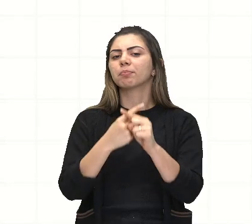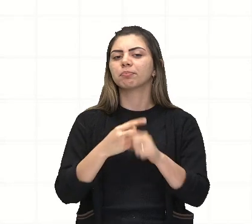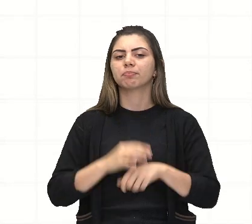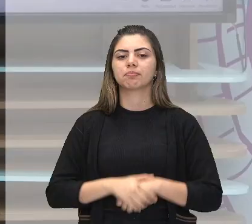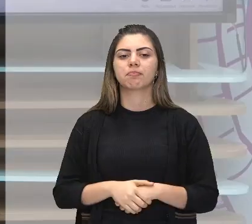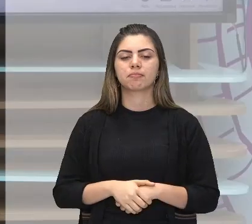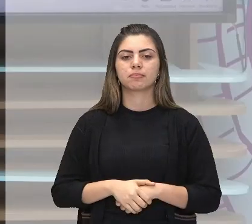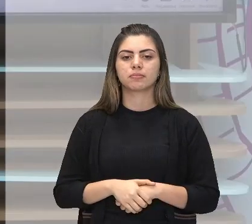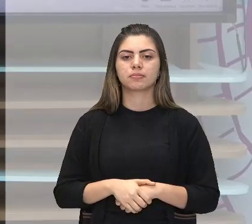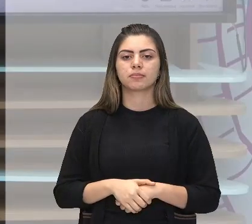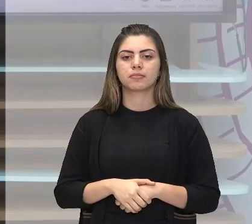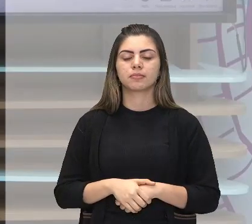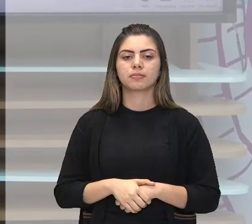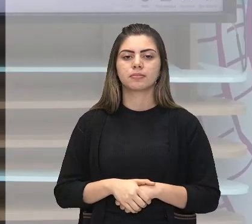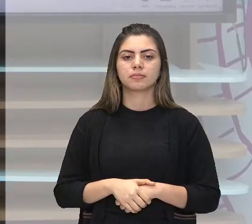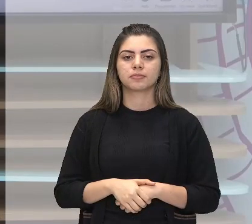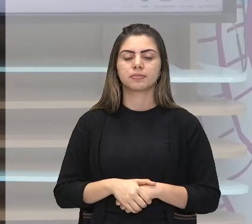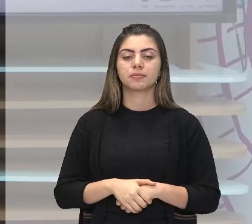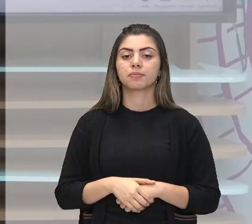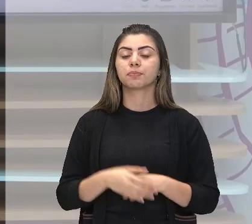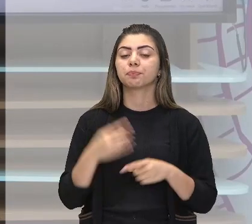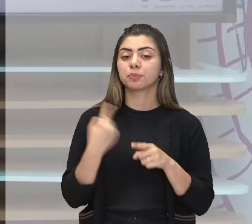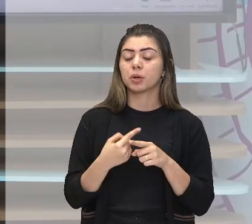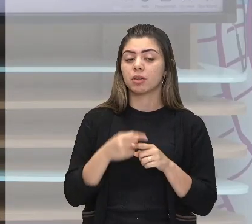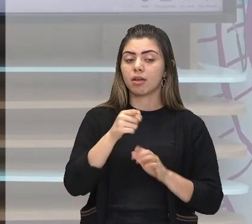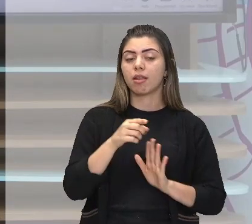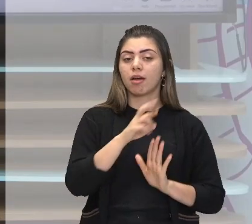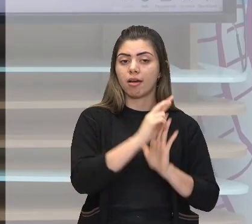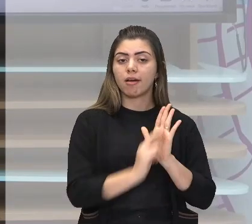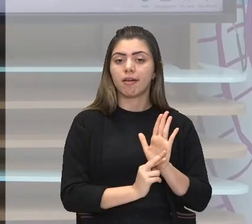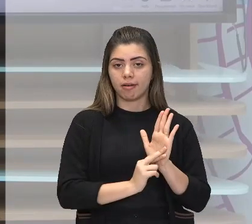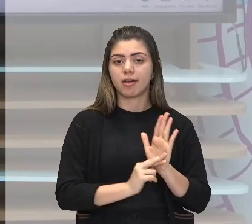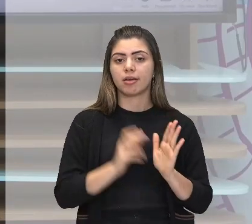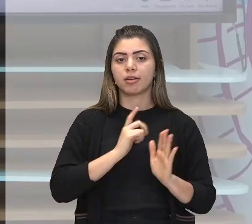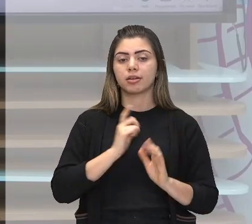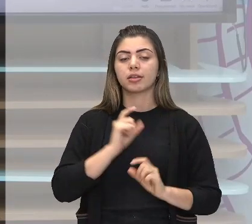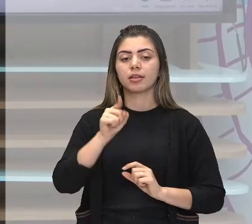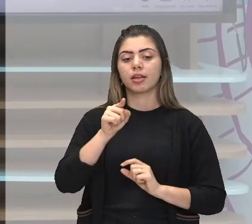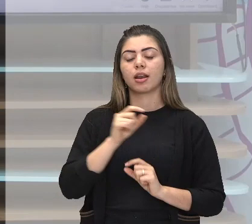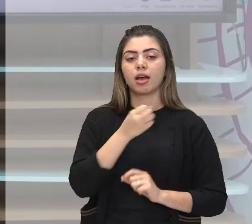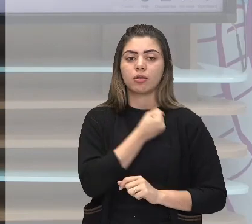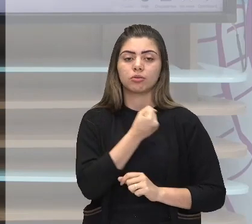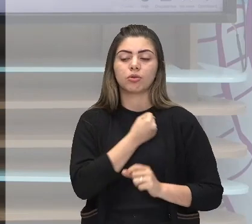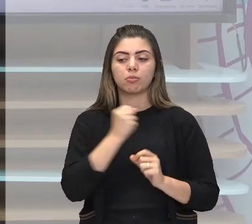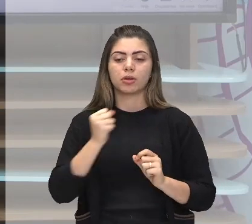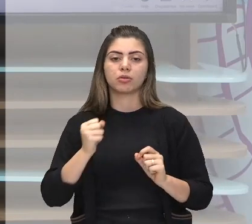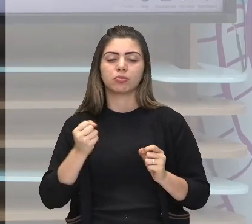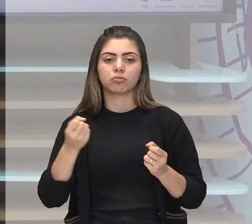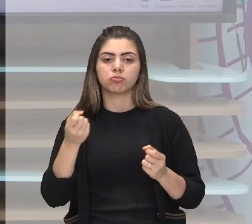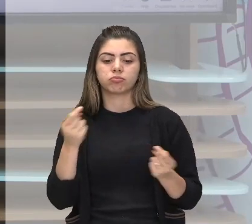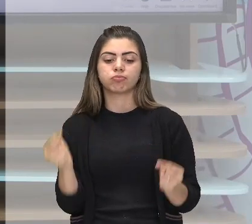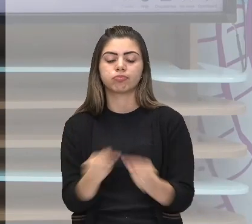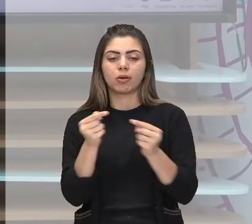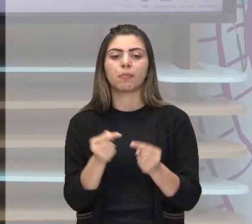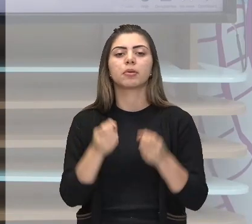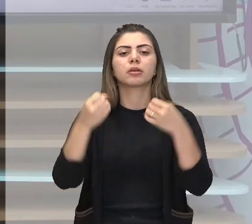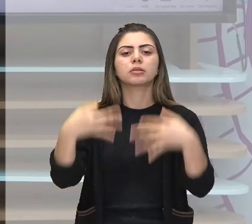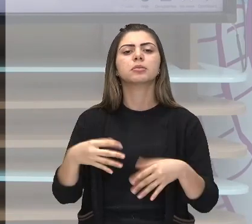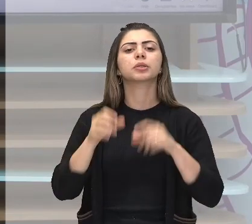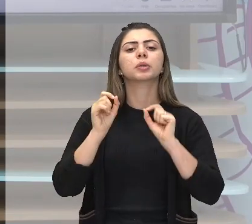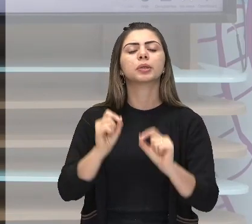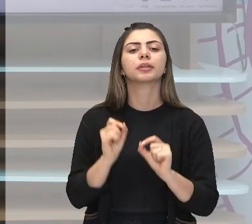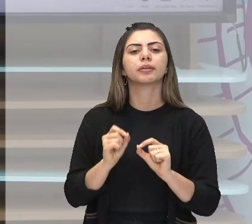Porque essa propriedade fundamental, né, das proporções, ela diz que o